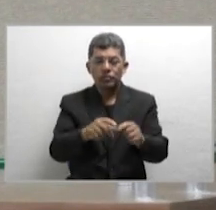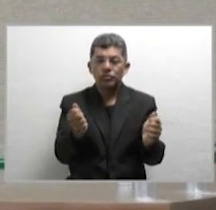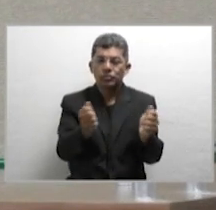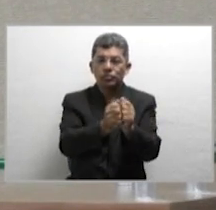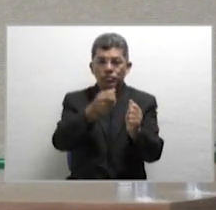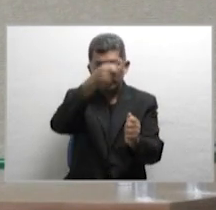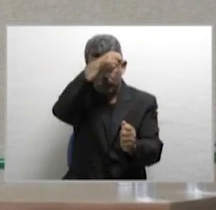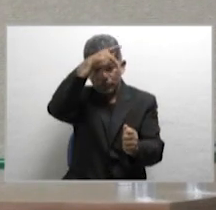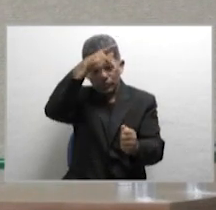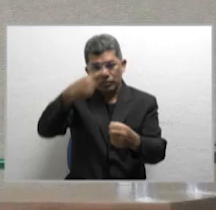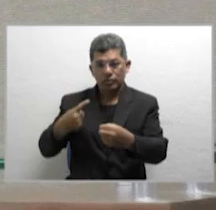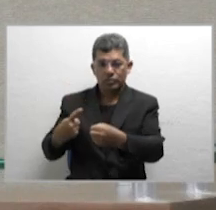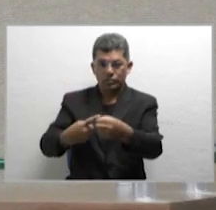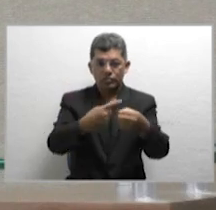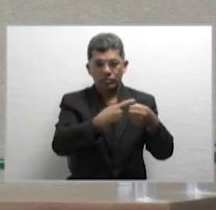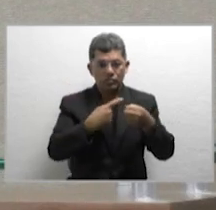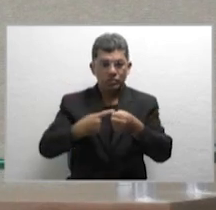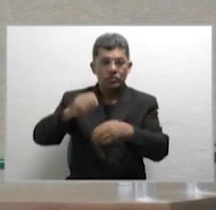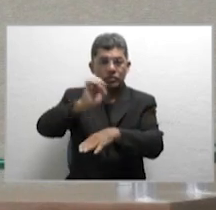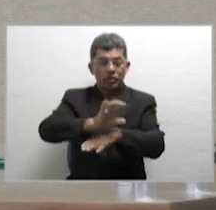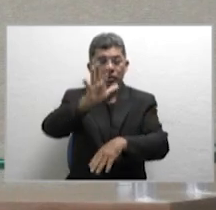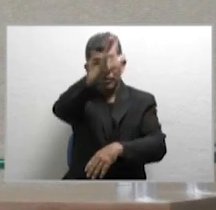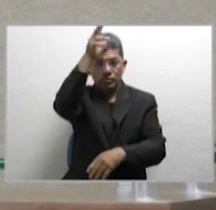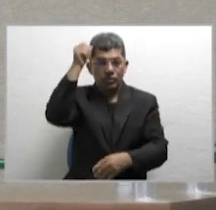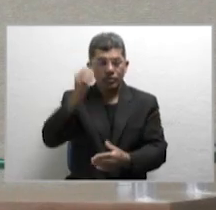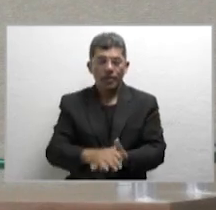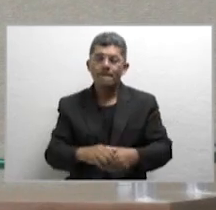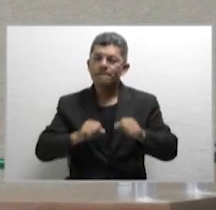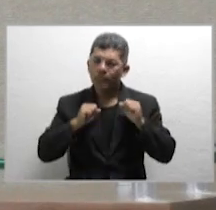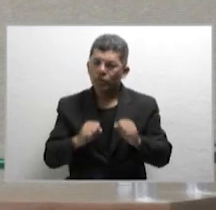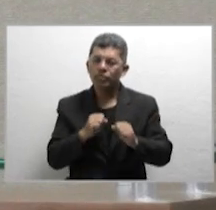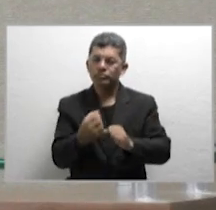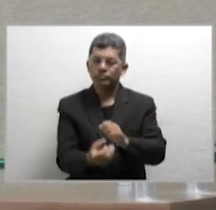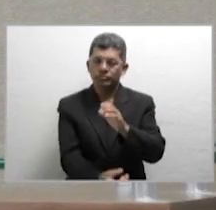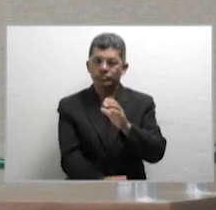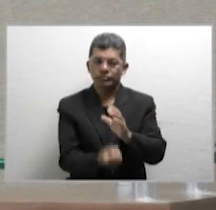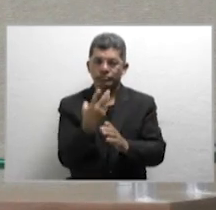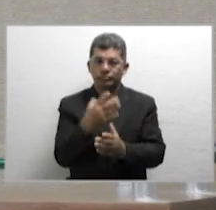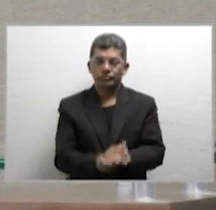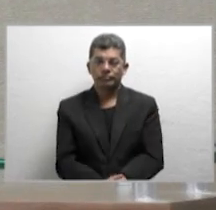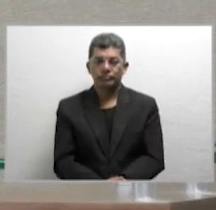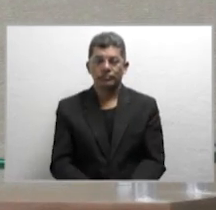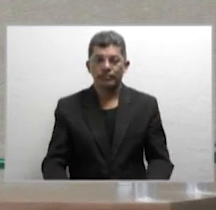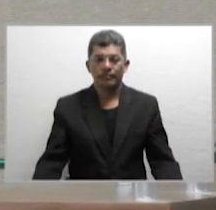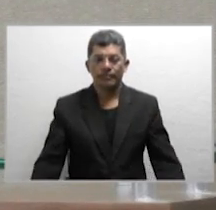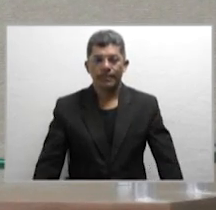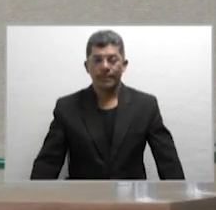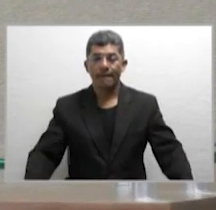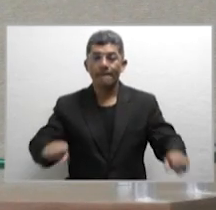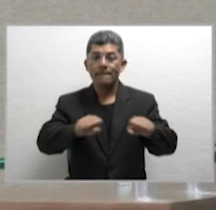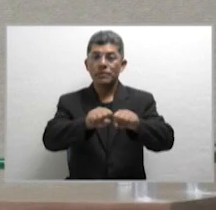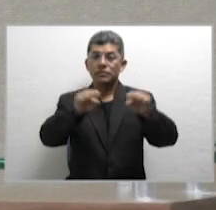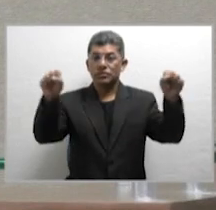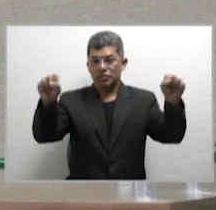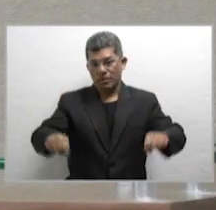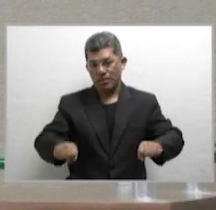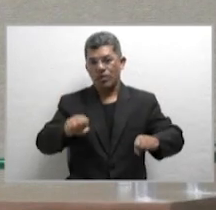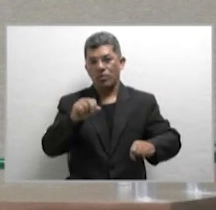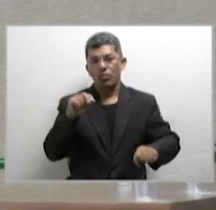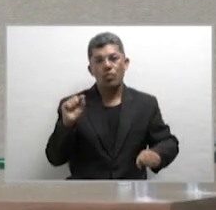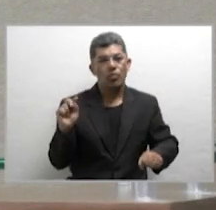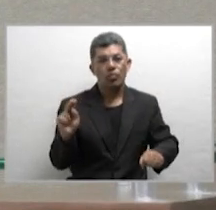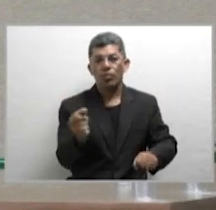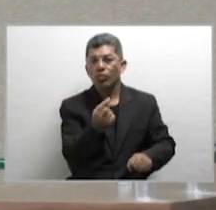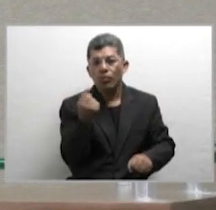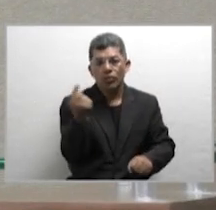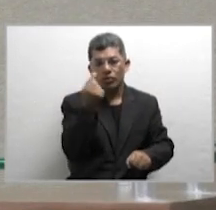prefeitos dos municípios do Estado do Amazonas, podermos implantar efetivamente o Sistema Único de Segurança Pública e